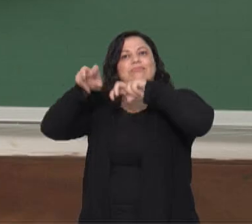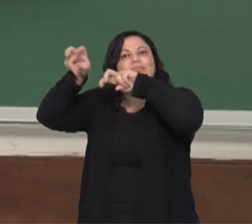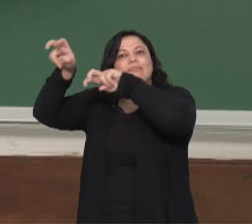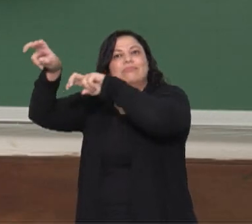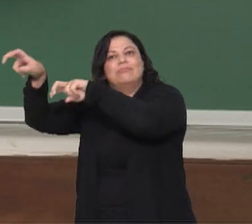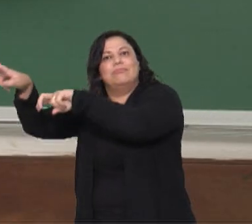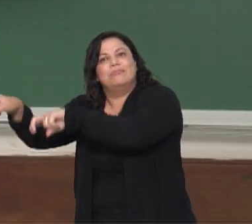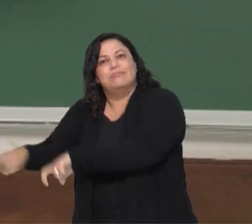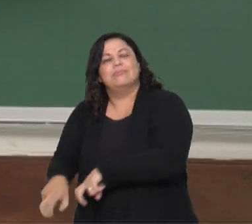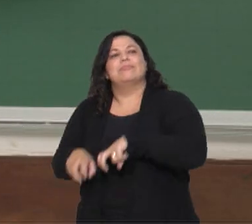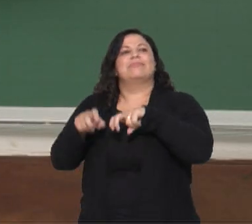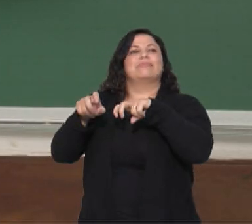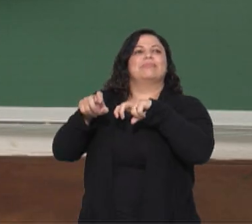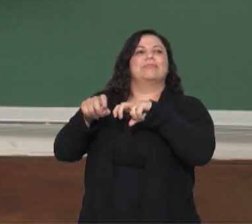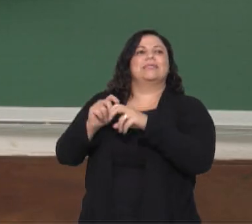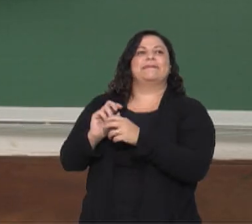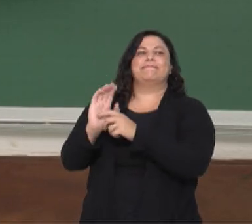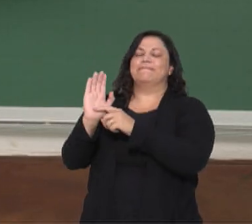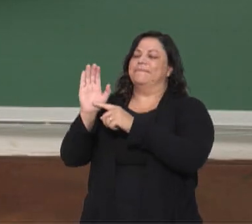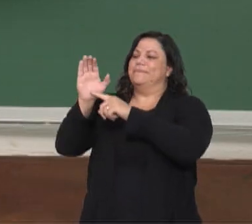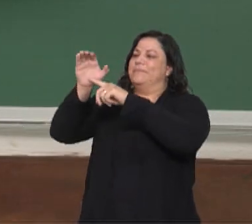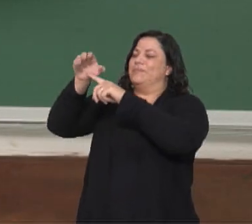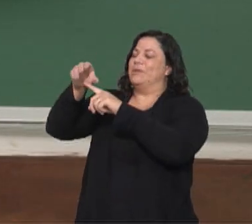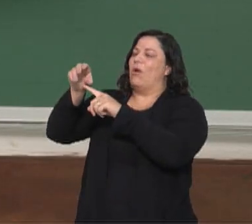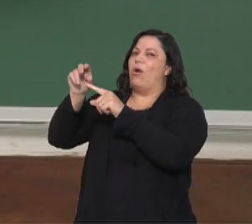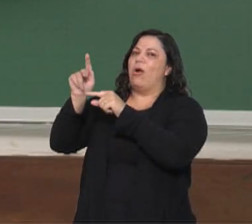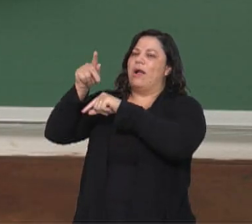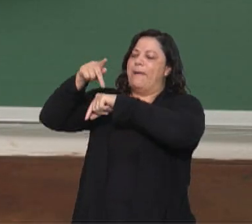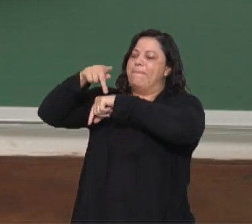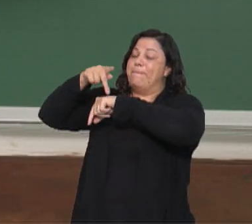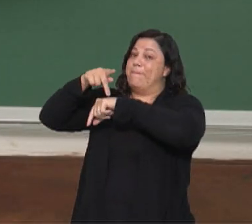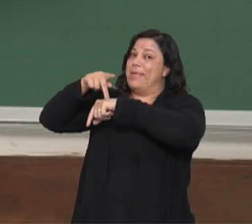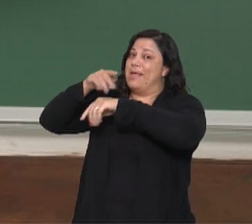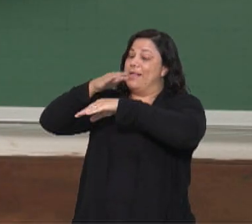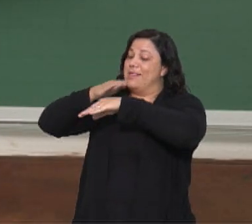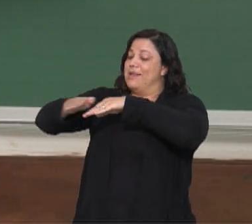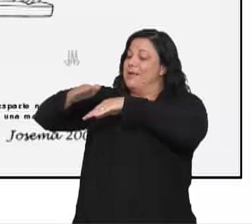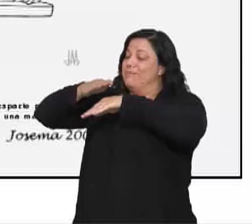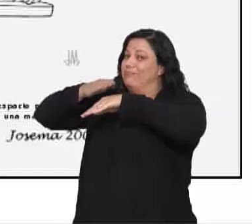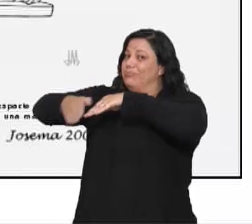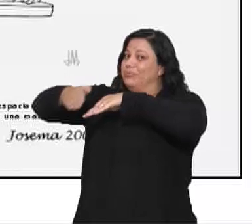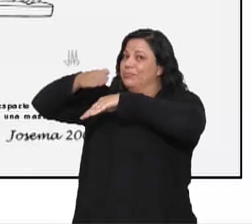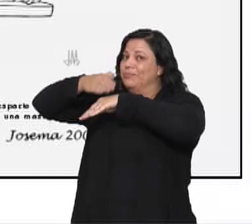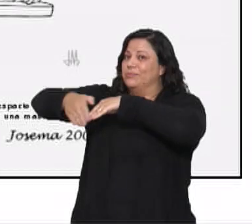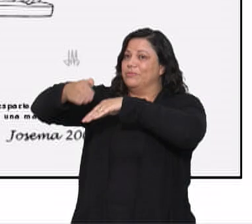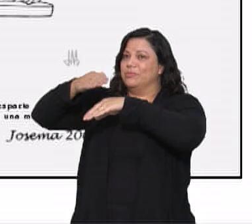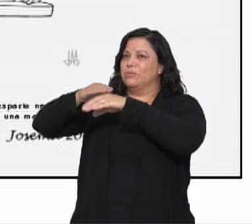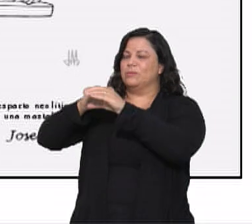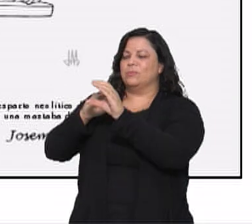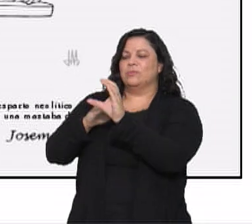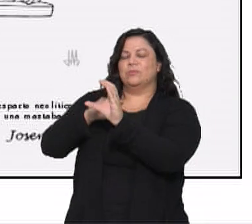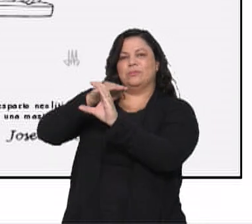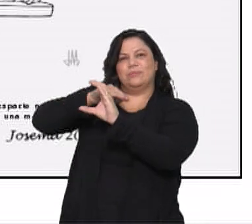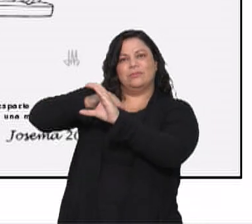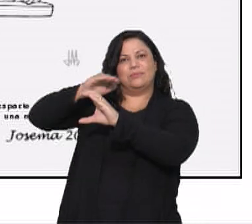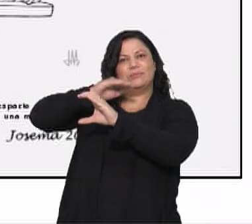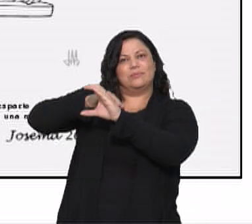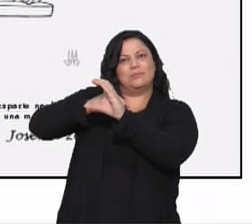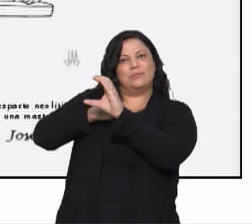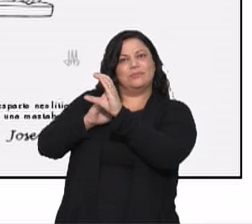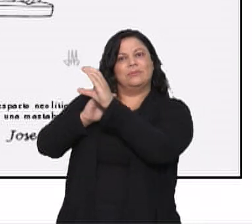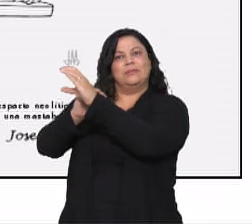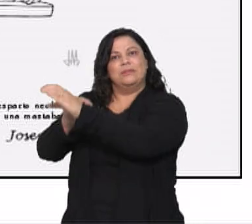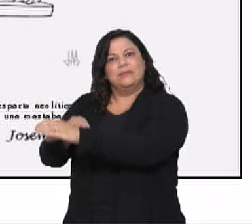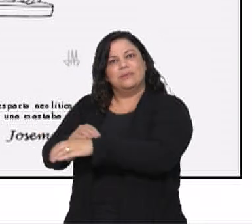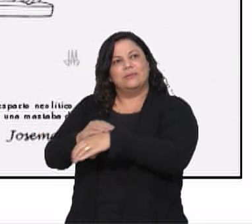A foice de pedra polida, também utilizada, é uma das primeiras ferramentas da história. Outra